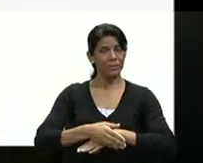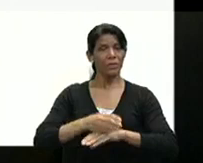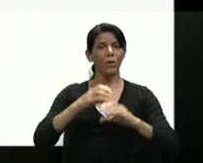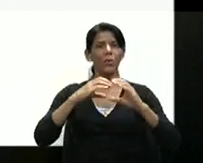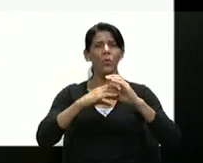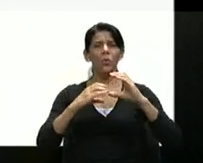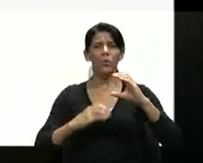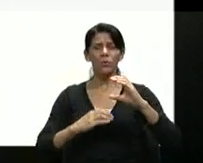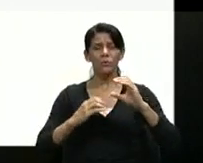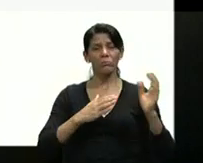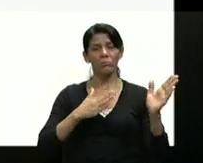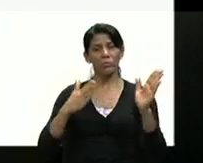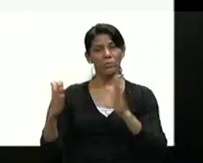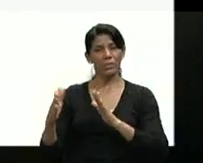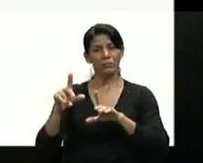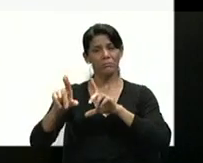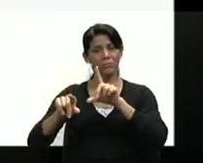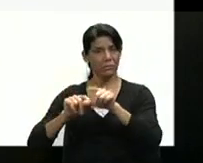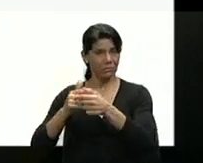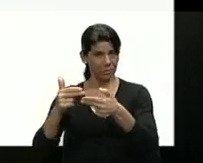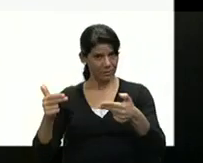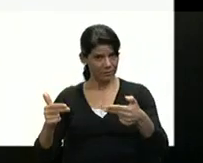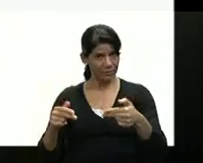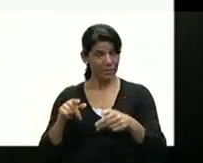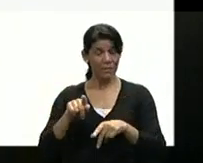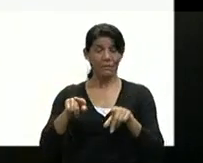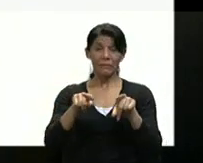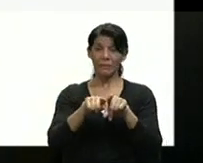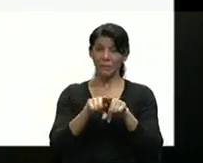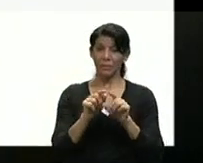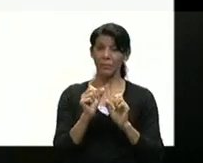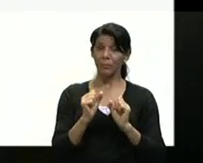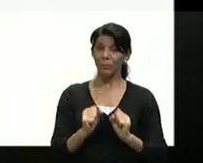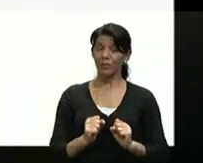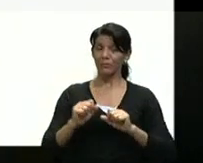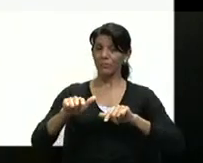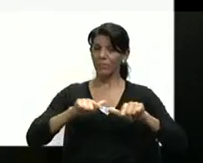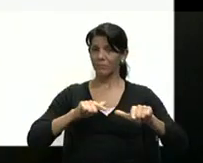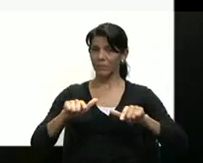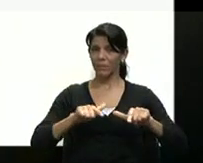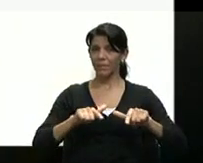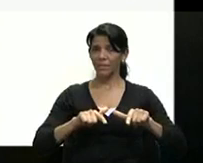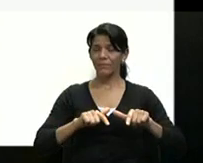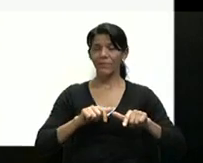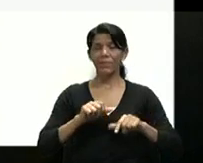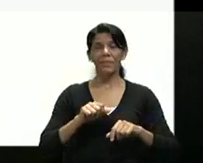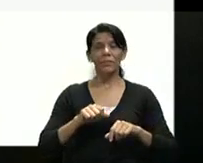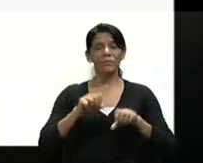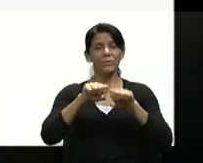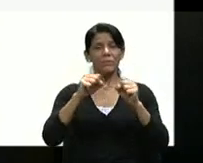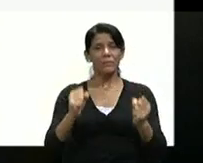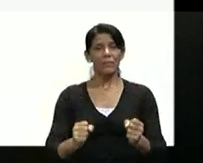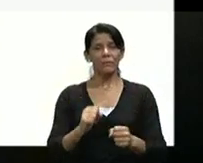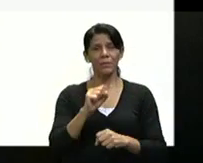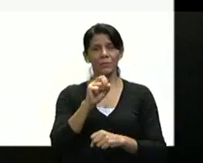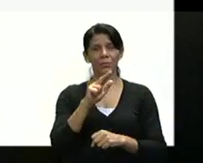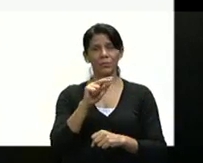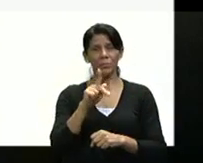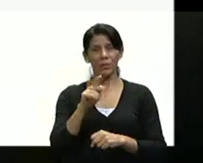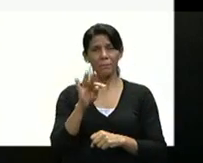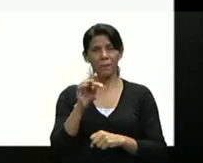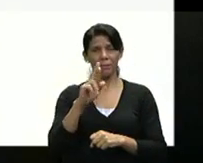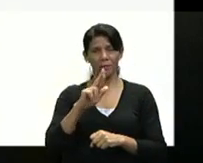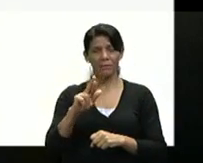concurso ou processo seletivo. Ele também pode atuar no sistema suplementar de saúde,